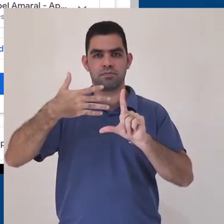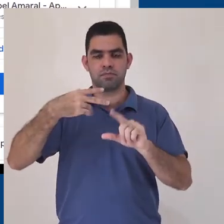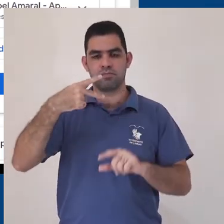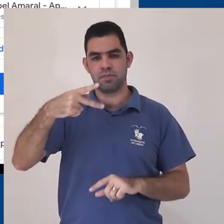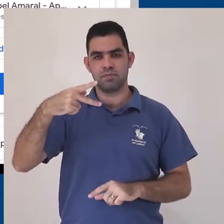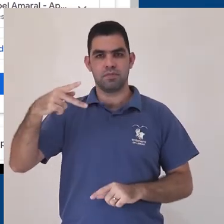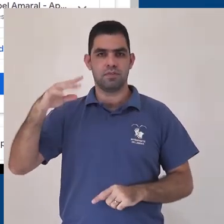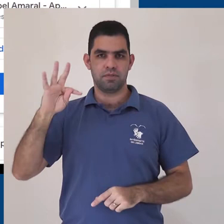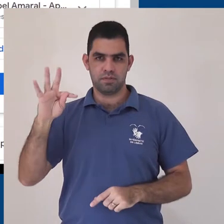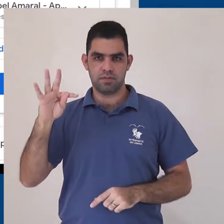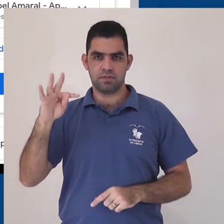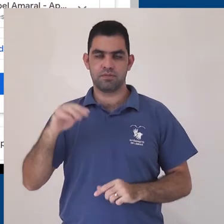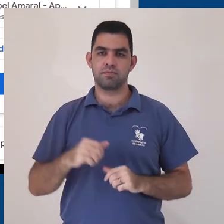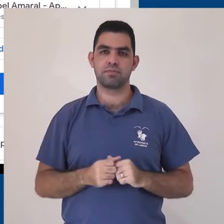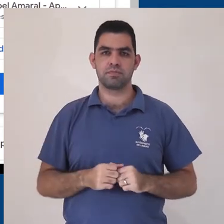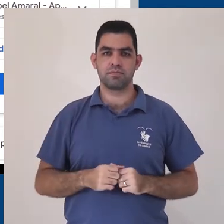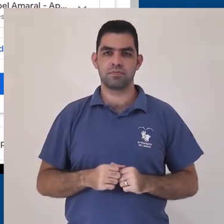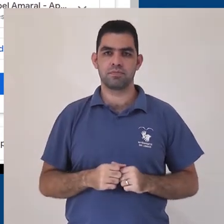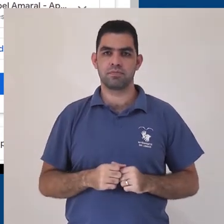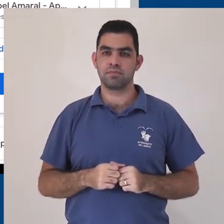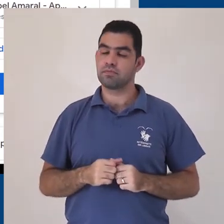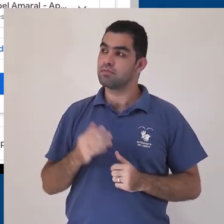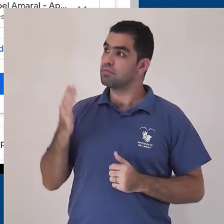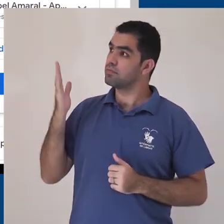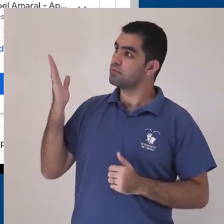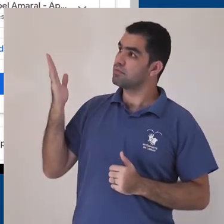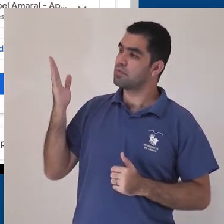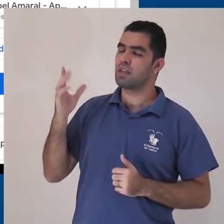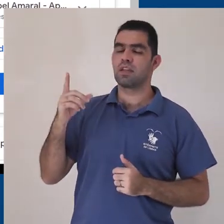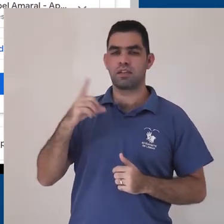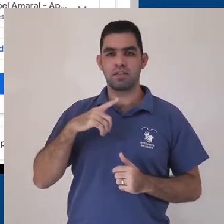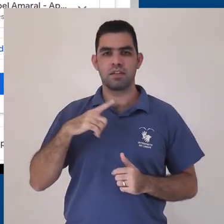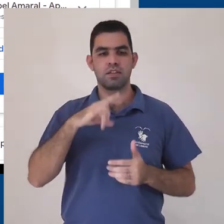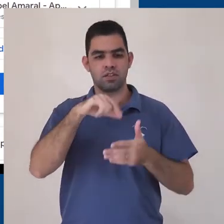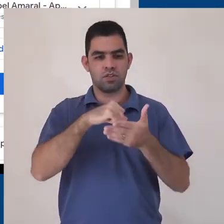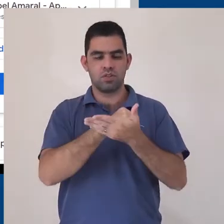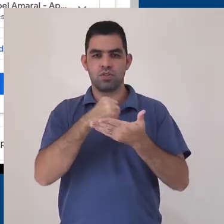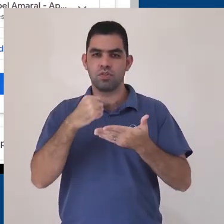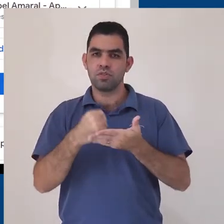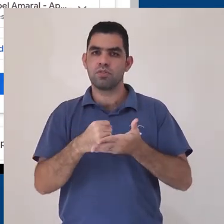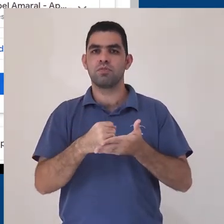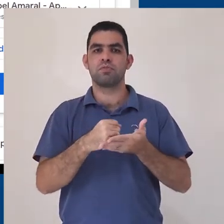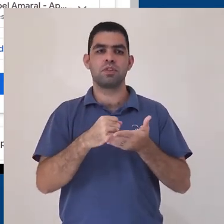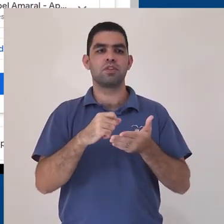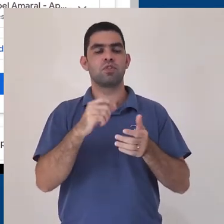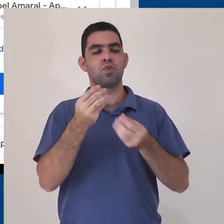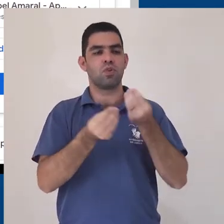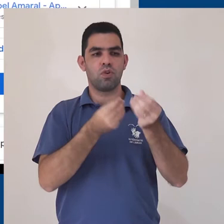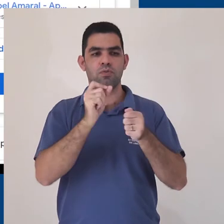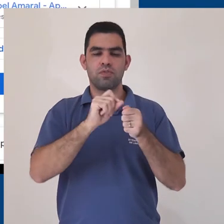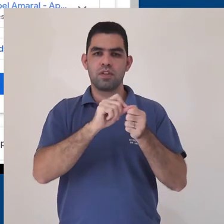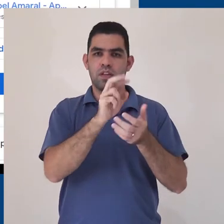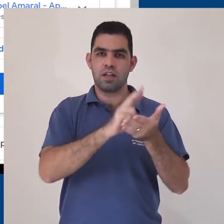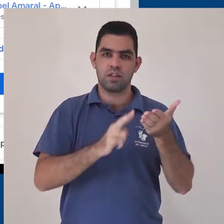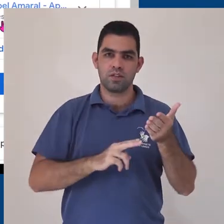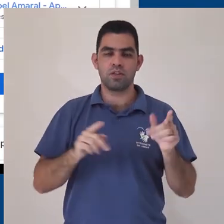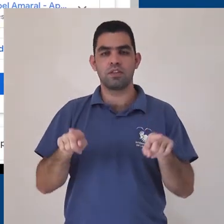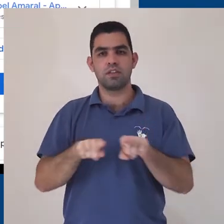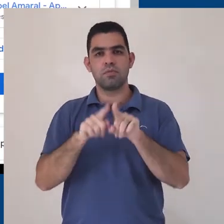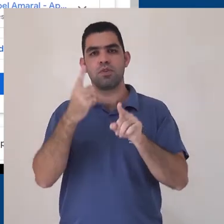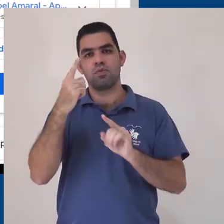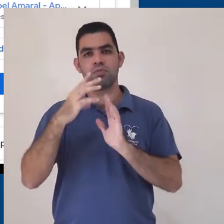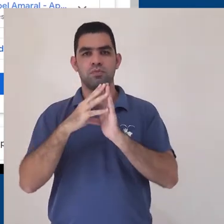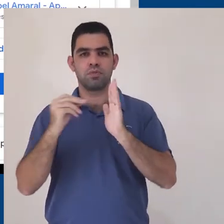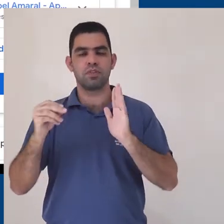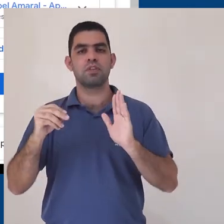PowerPoint seguindo o exemplo a direita tem um documento de texto para a realização do relatório e uma apresentação